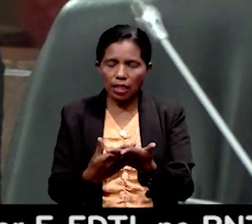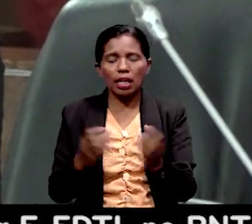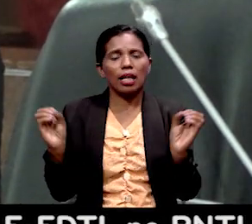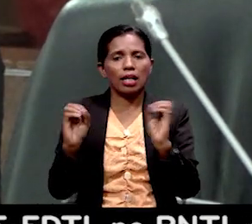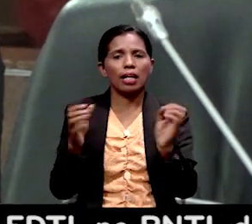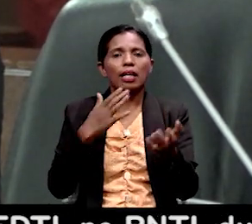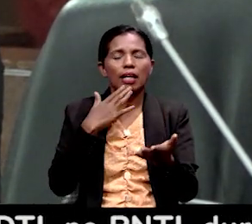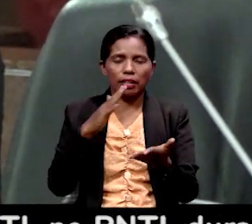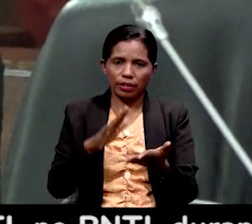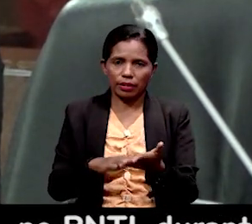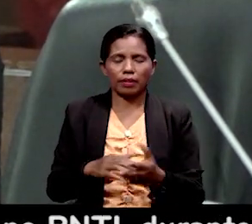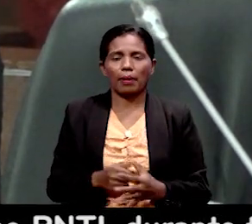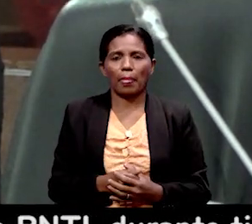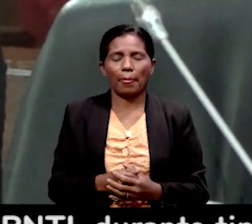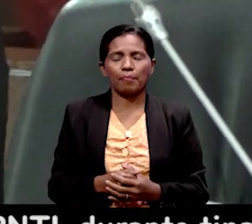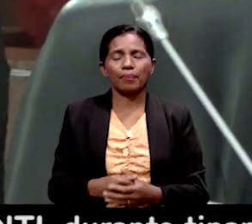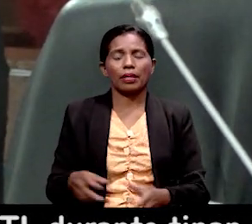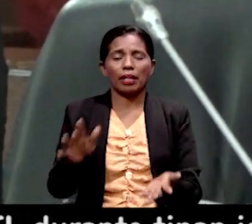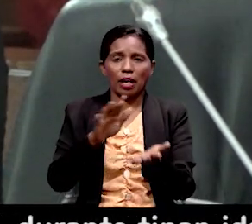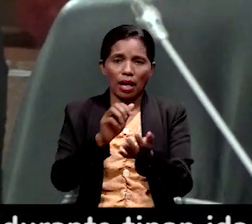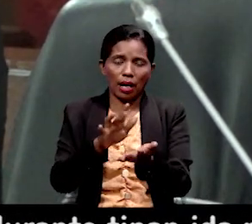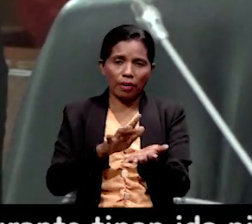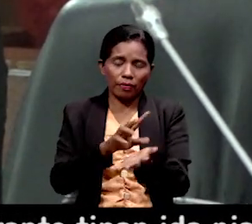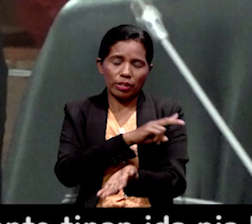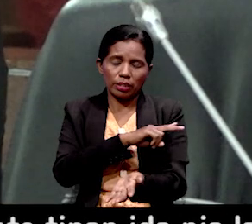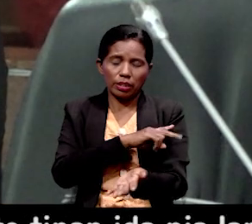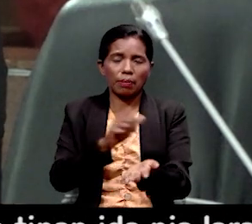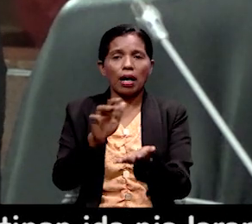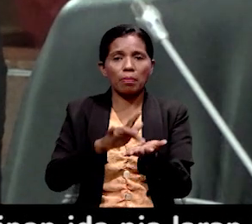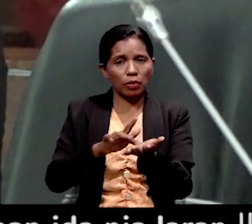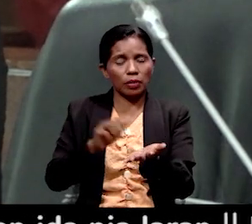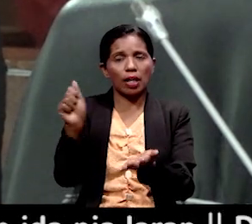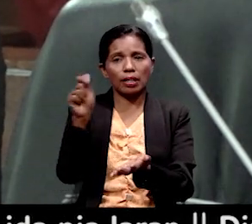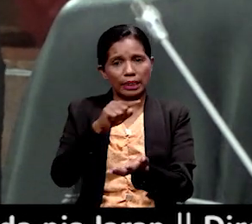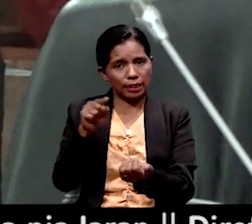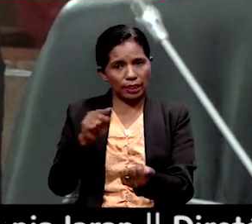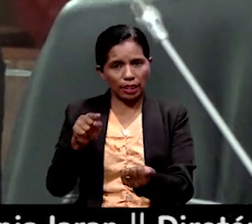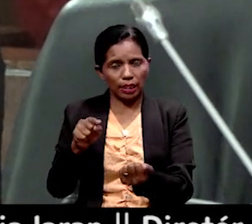para vacina COVID, para AstraZeneca, se ela a lo teste, né, se ela ia teste a tu